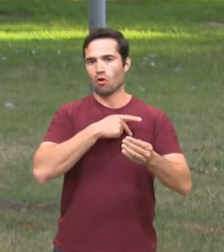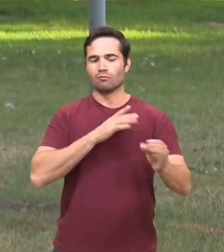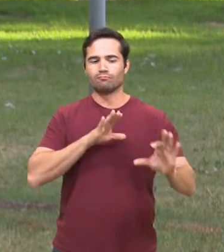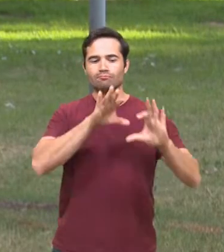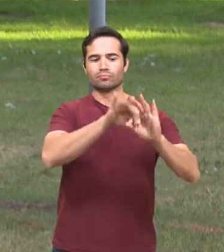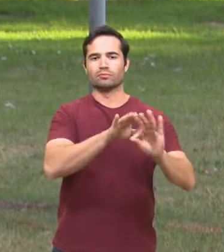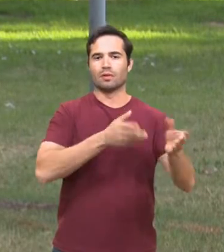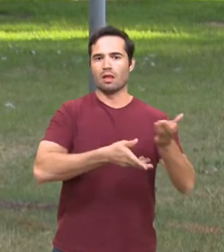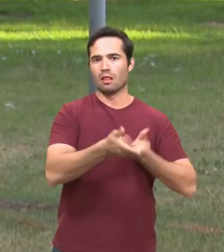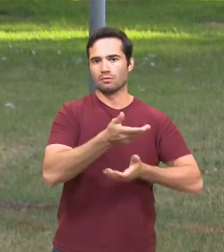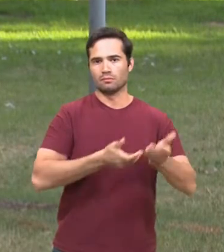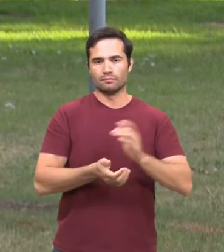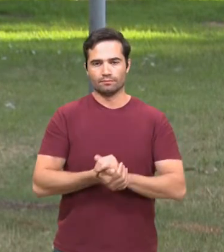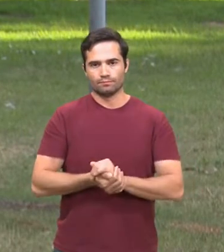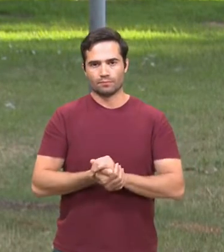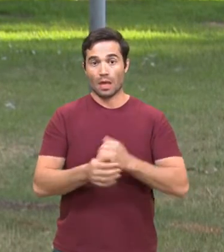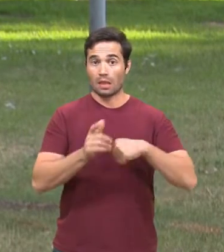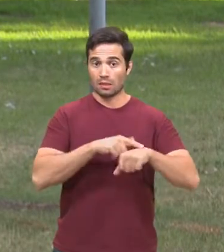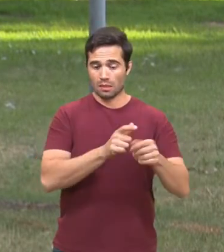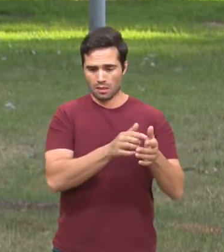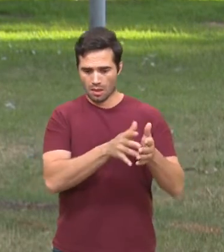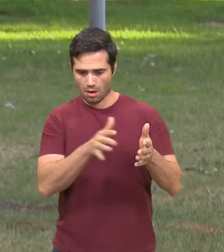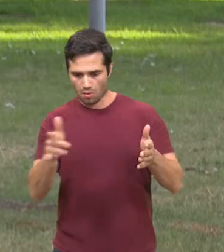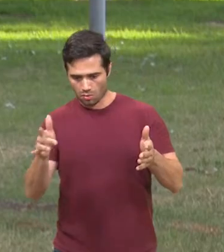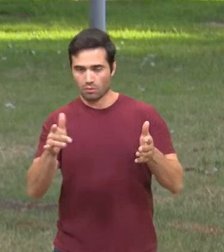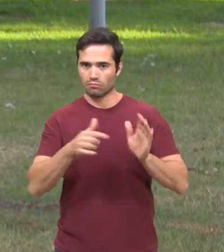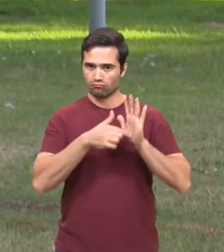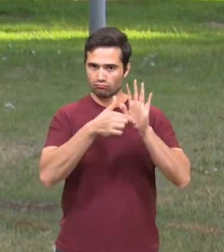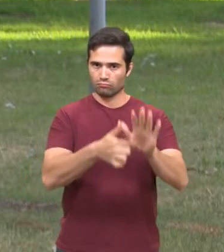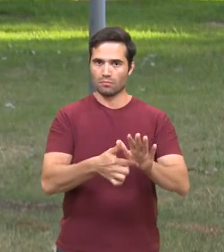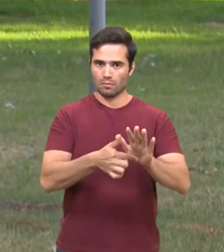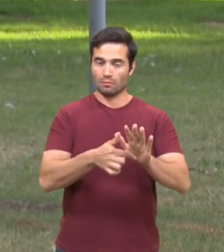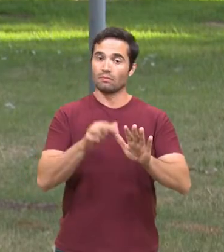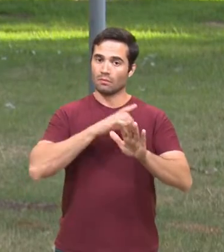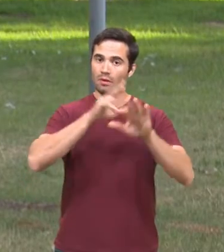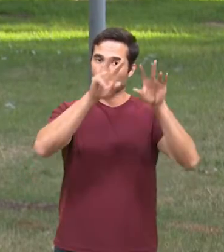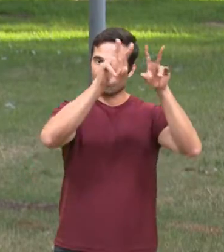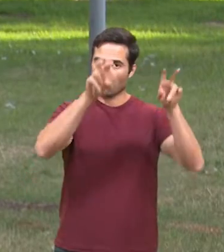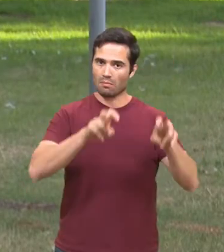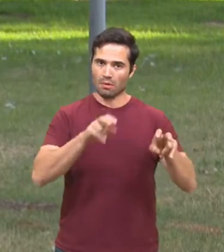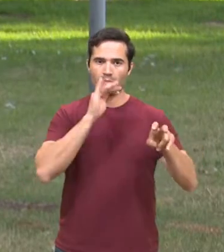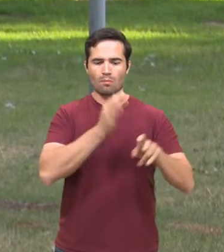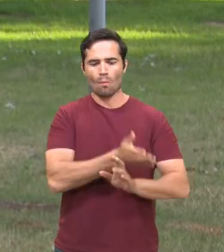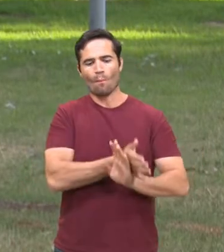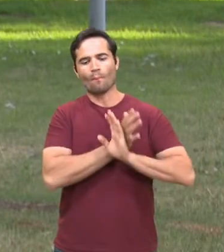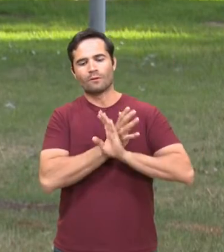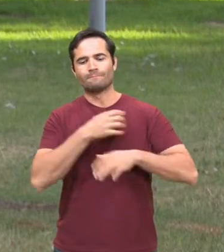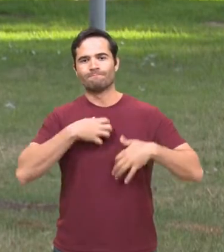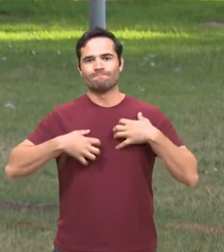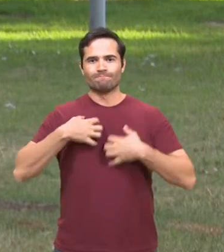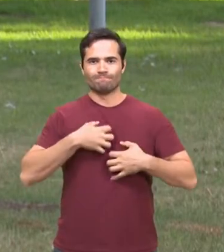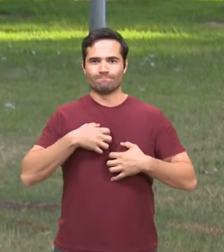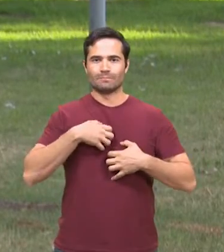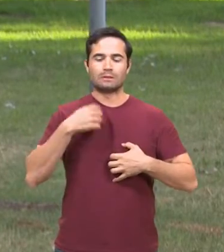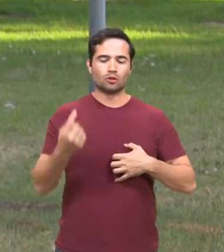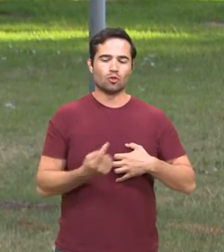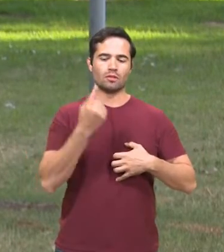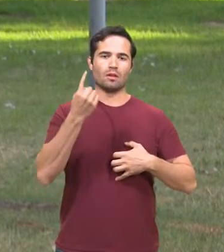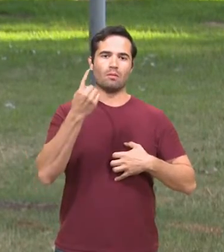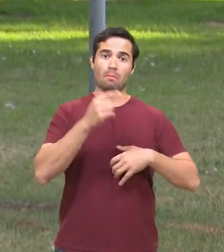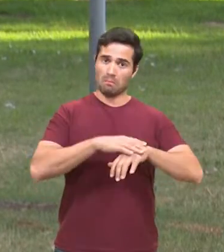construímos as nossas relações durante o espetáculo serão explorar os temas como vazio a angústia e a